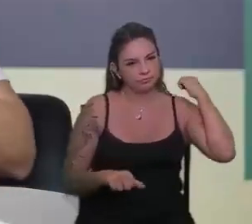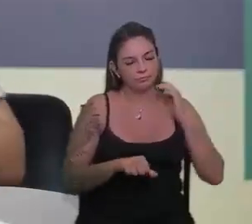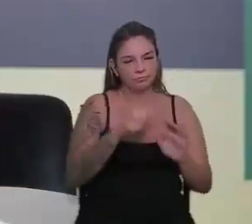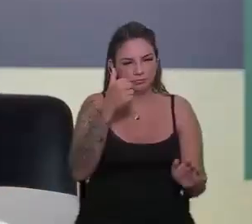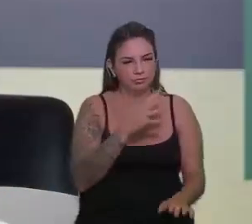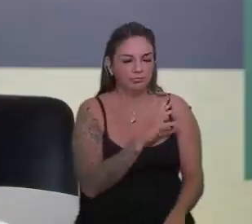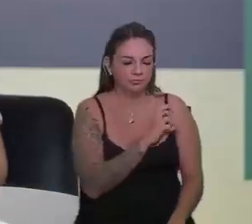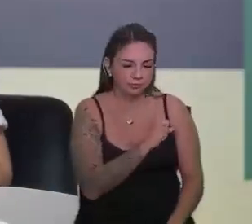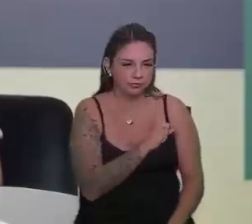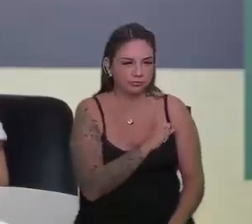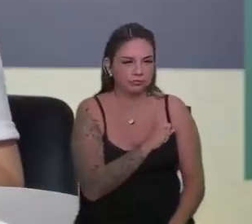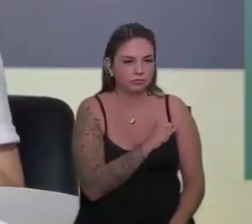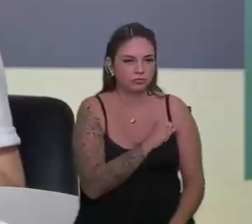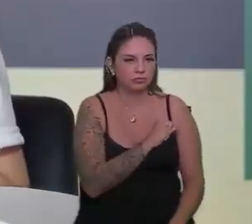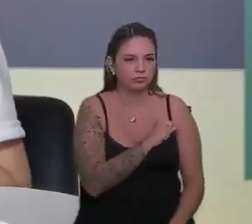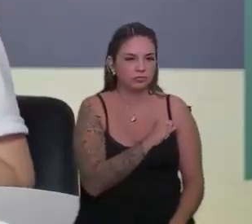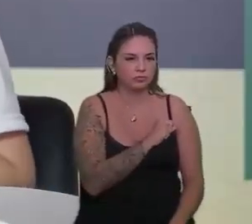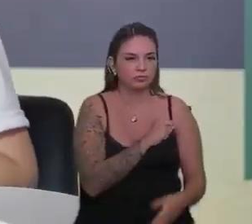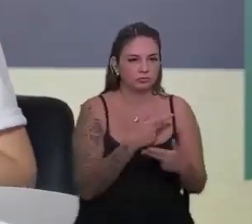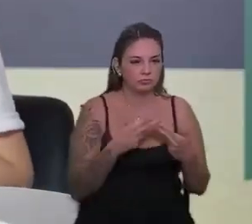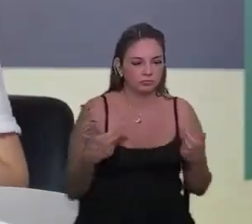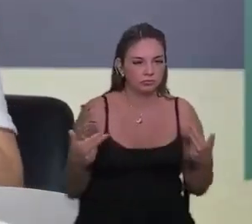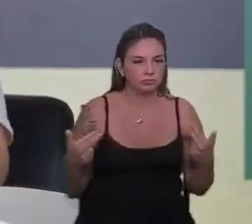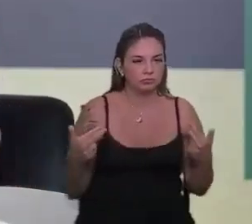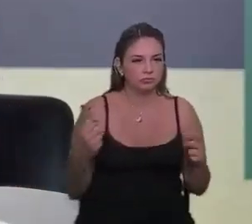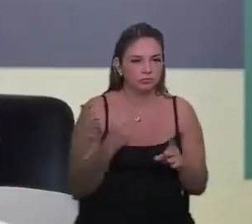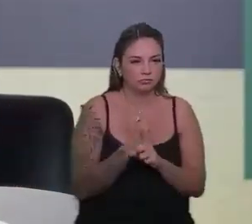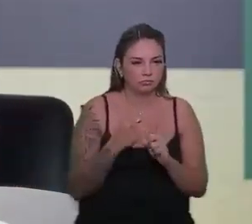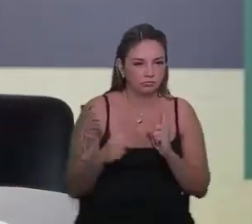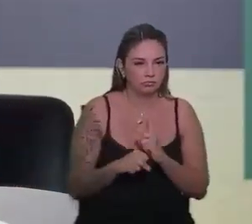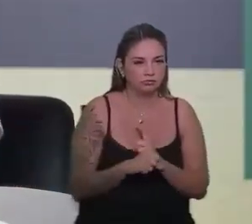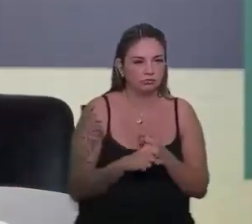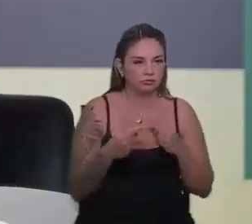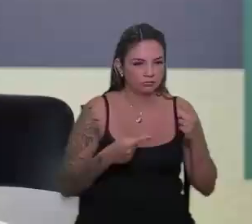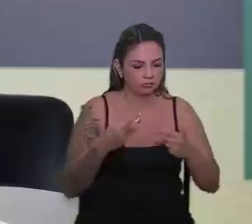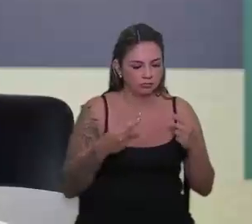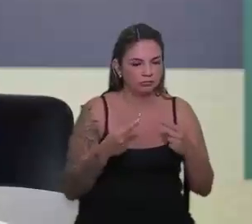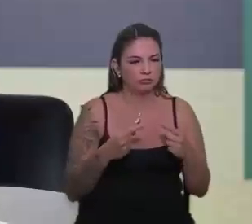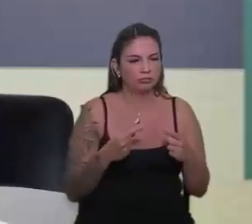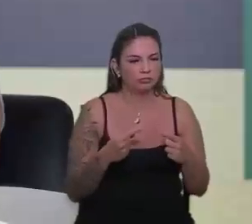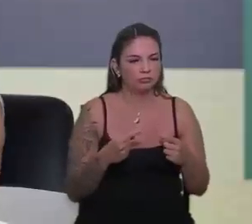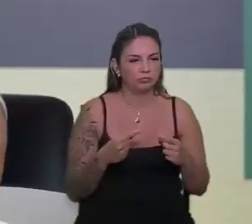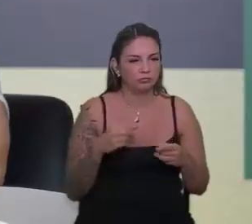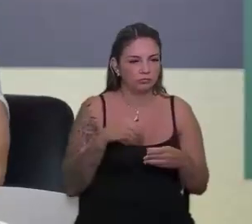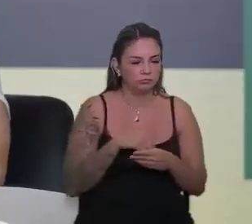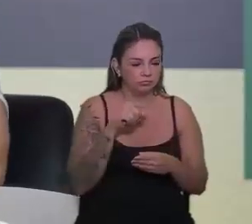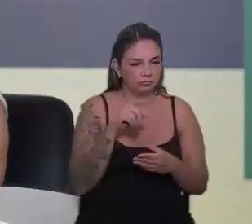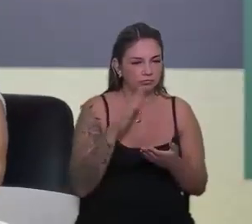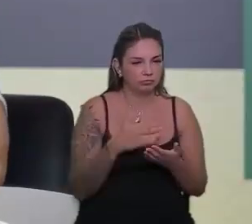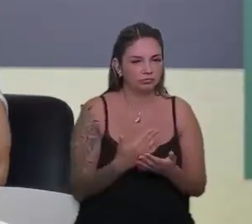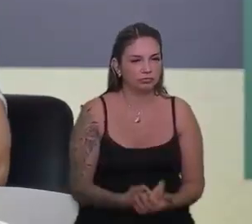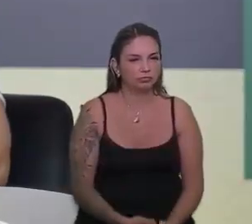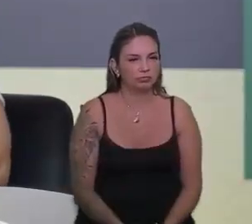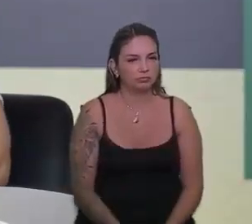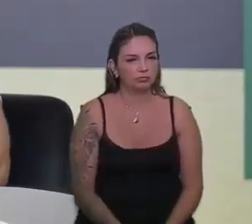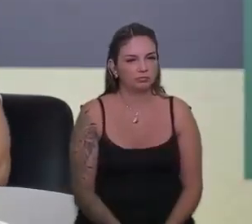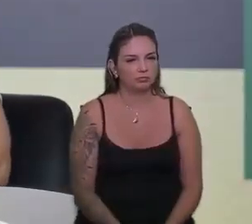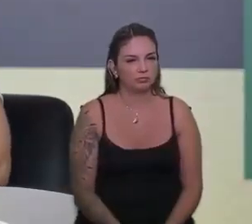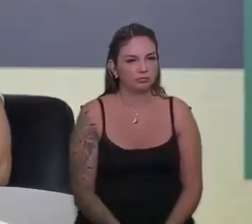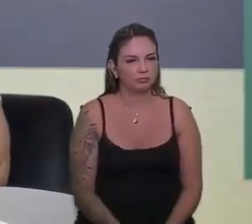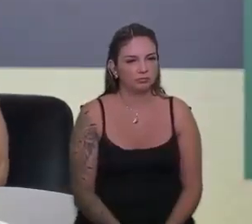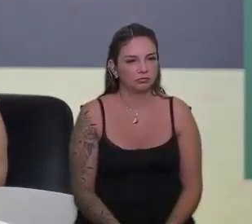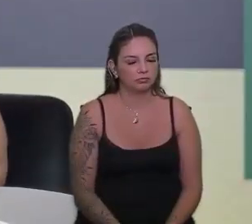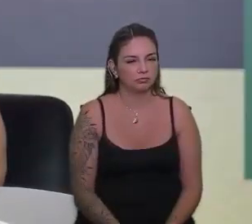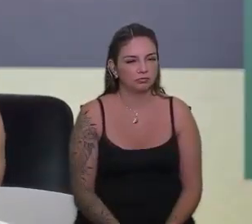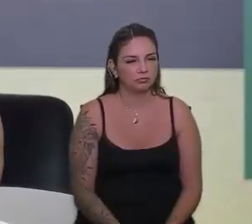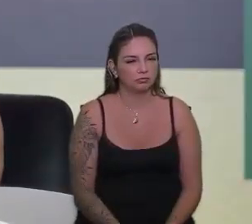primeiro amor, as questões sociais e políticas estejam dentro desse livro também,